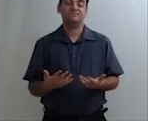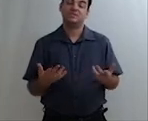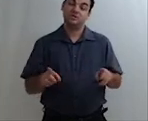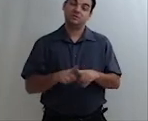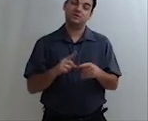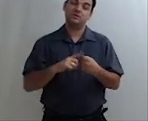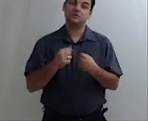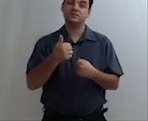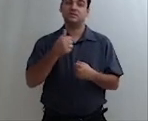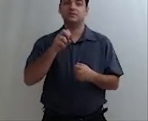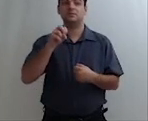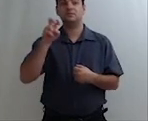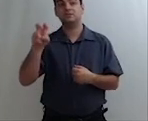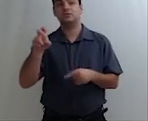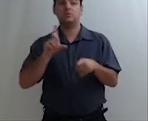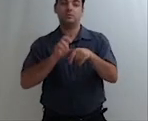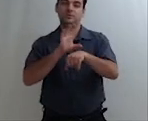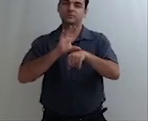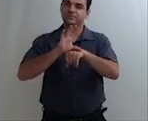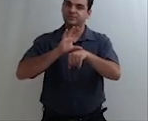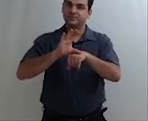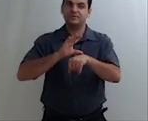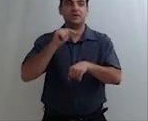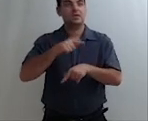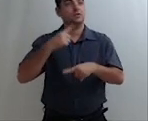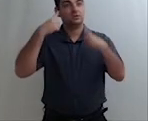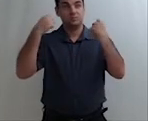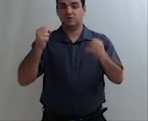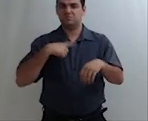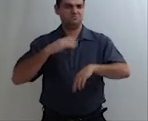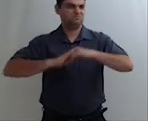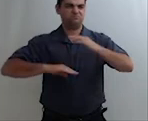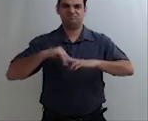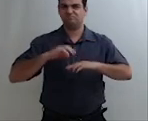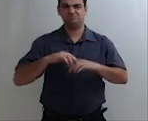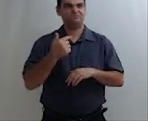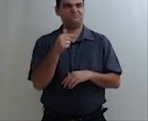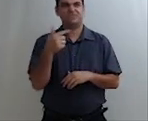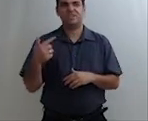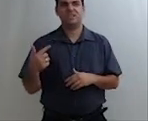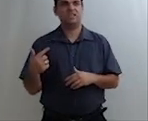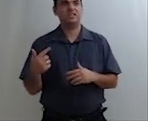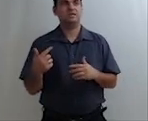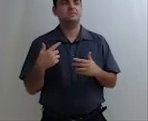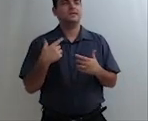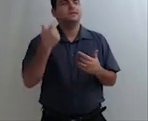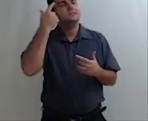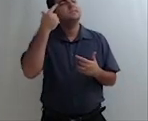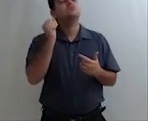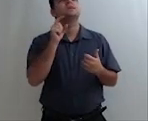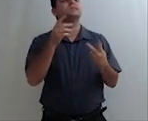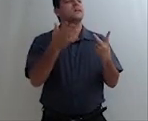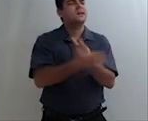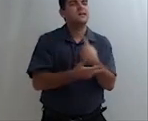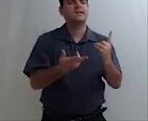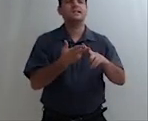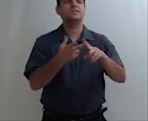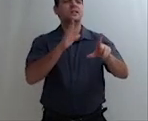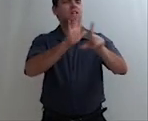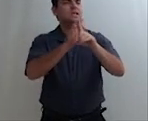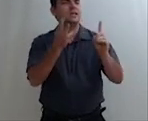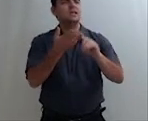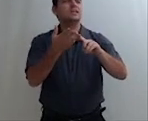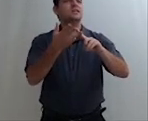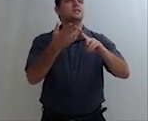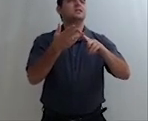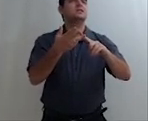105 da Constituição esse tribunal não é competente para se manifestar sobre violação sobre suposto velação dispositivo constitucional nem